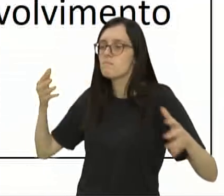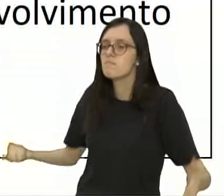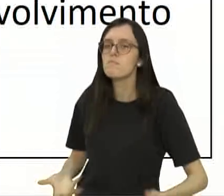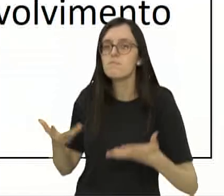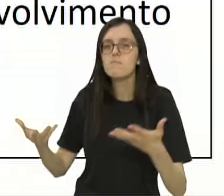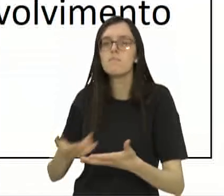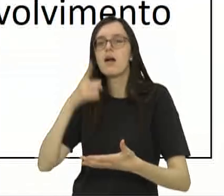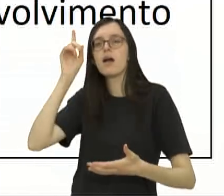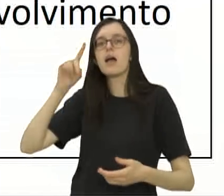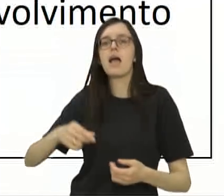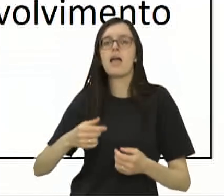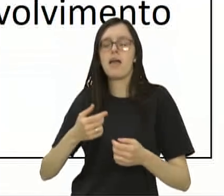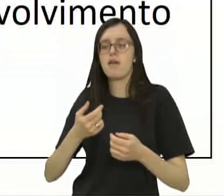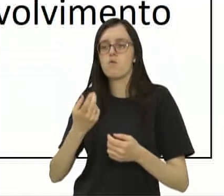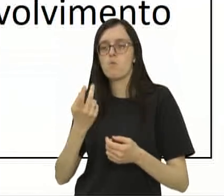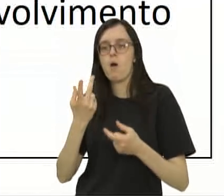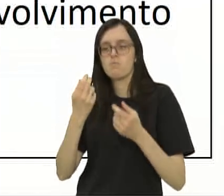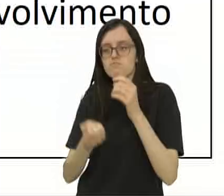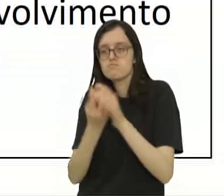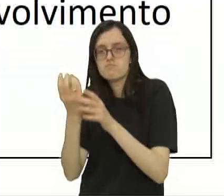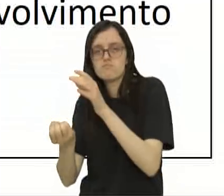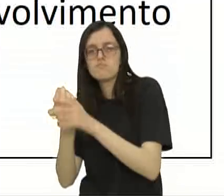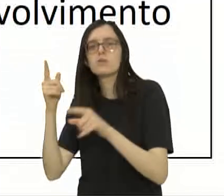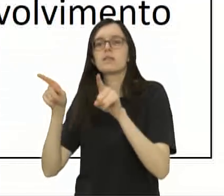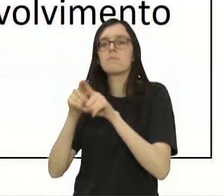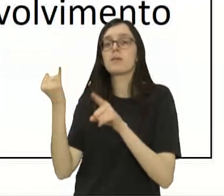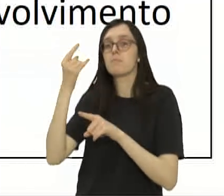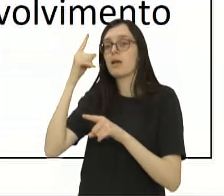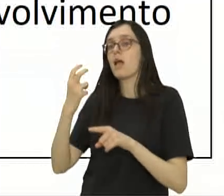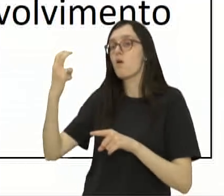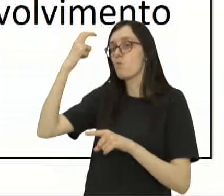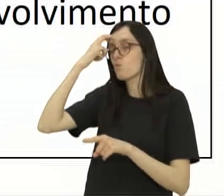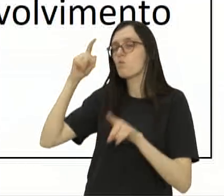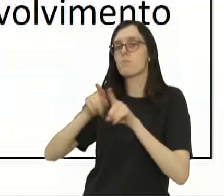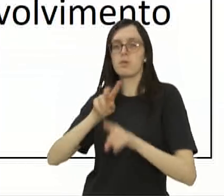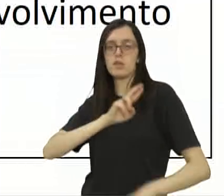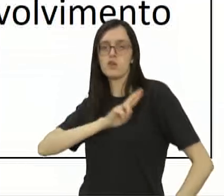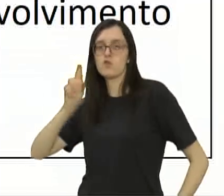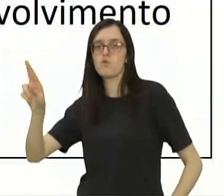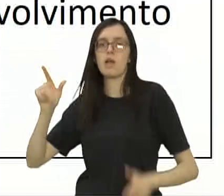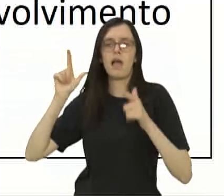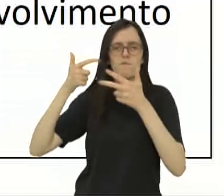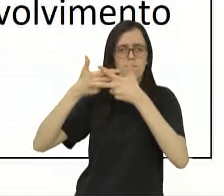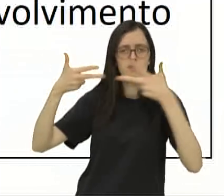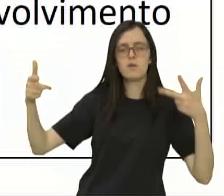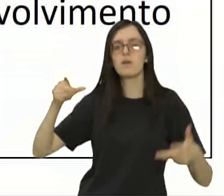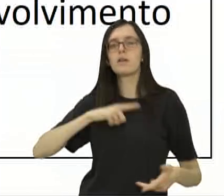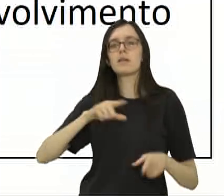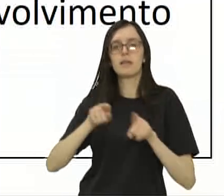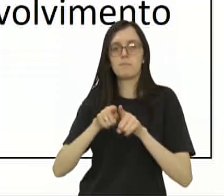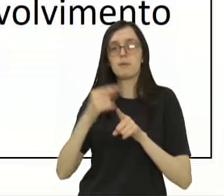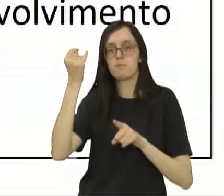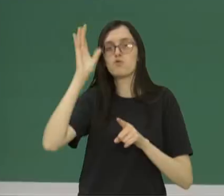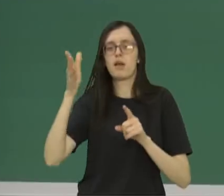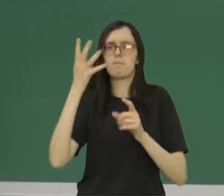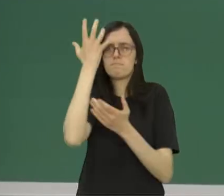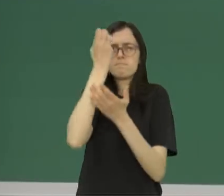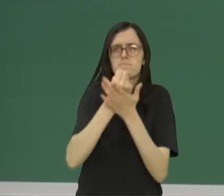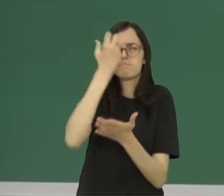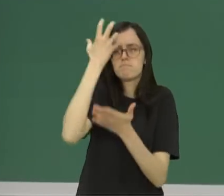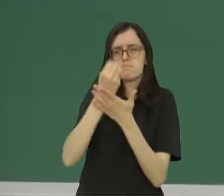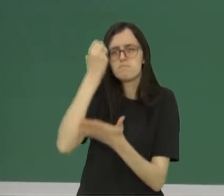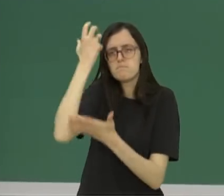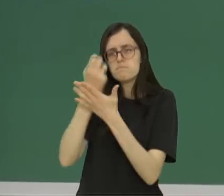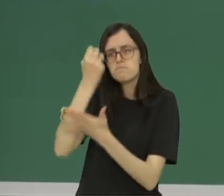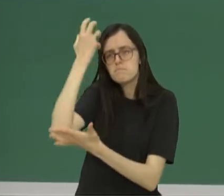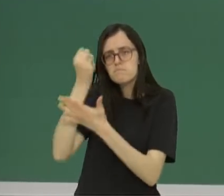a fruticultura e o turismo religioso e de aventura, com cerca de 100 cascatas catalogadas. Então, na